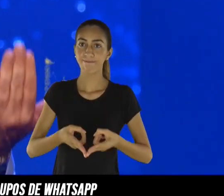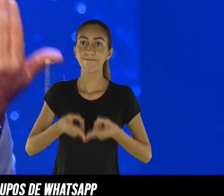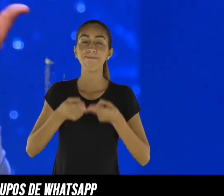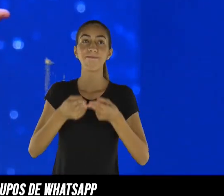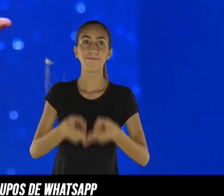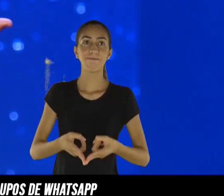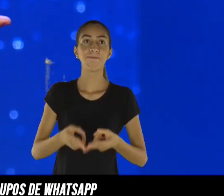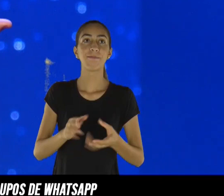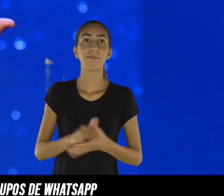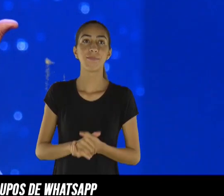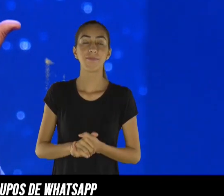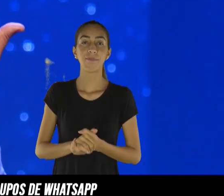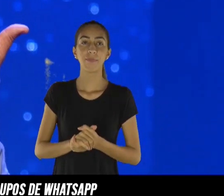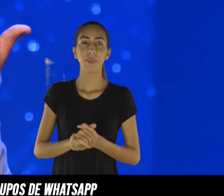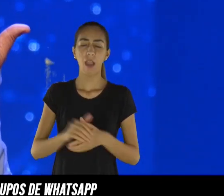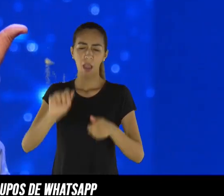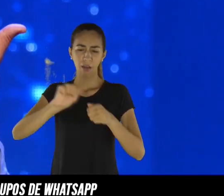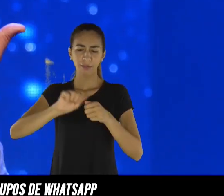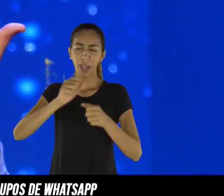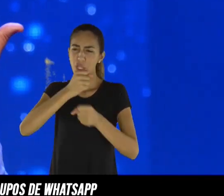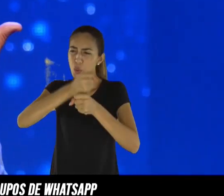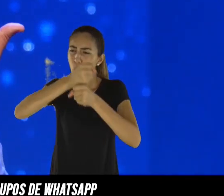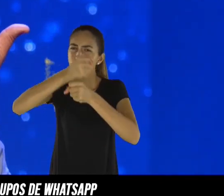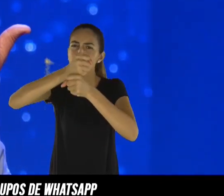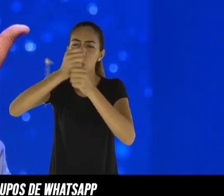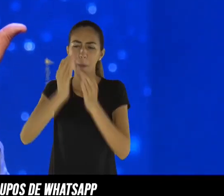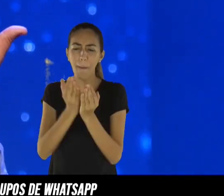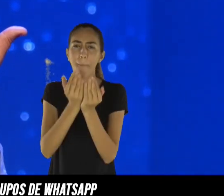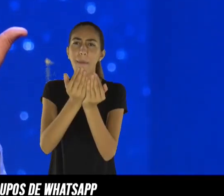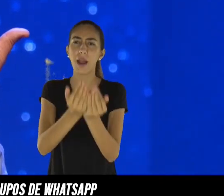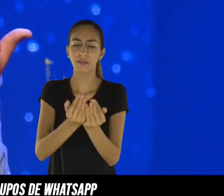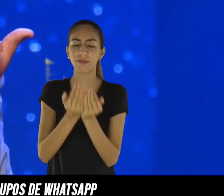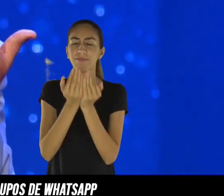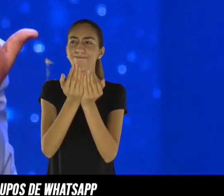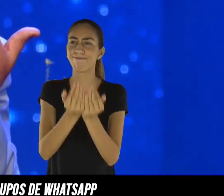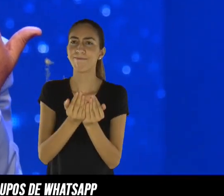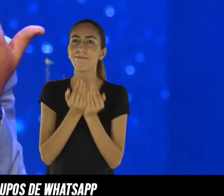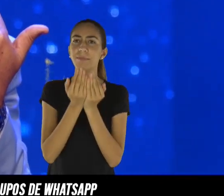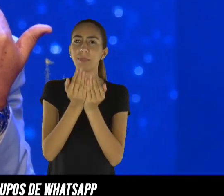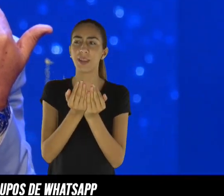do lado de fora. Deus fechou. Depois que fechou, acabou.